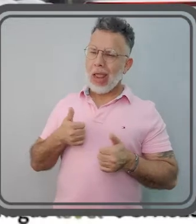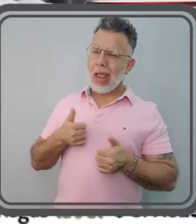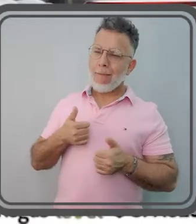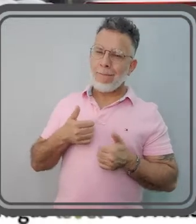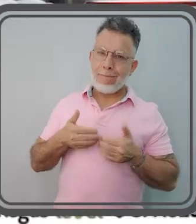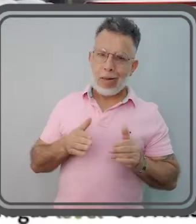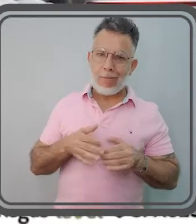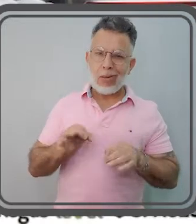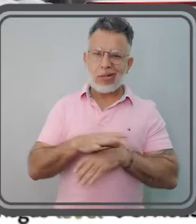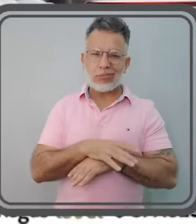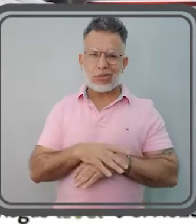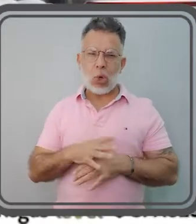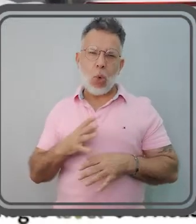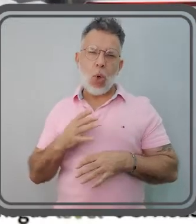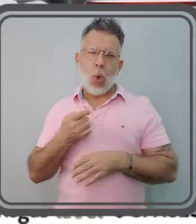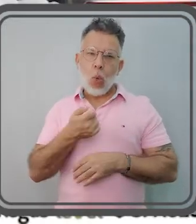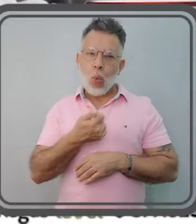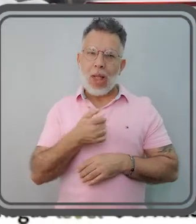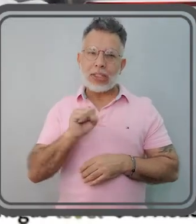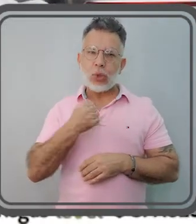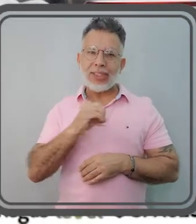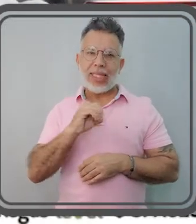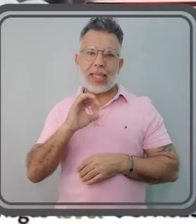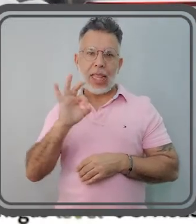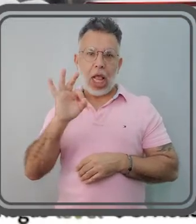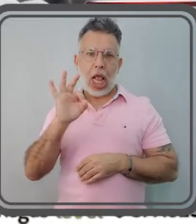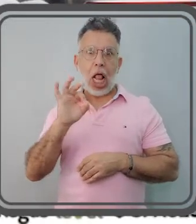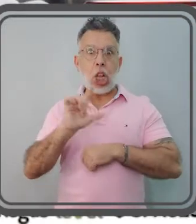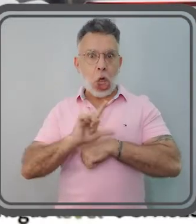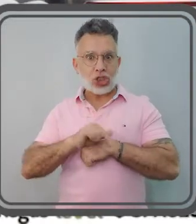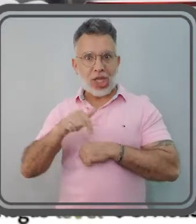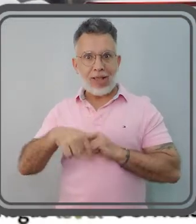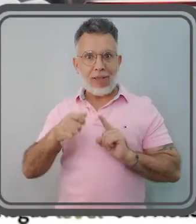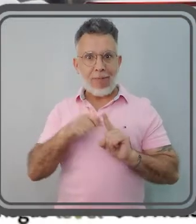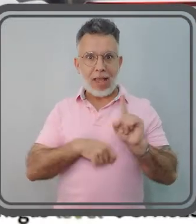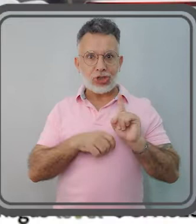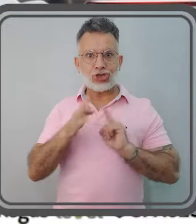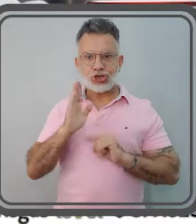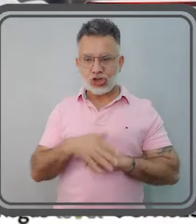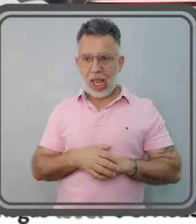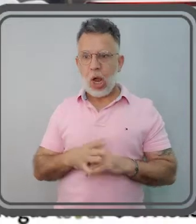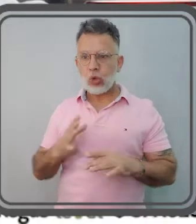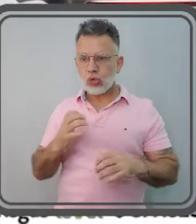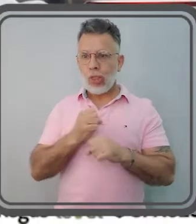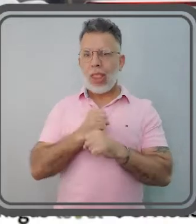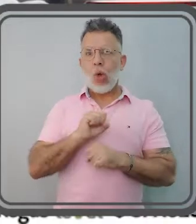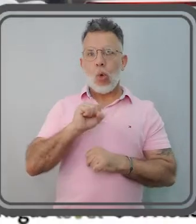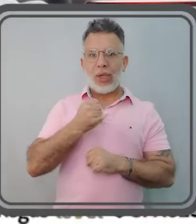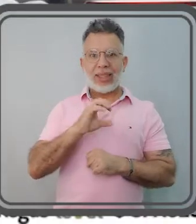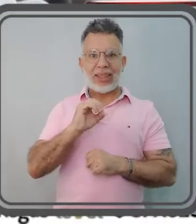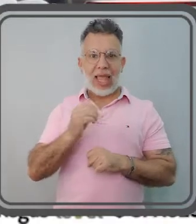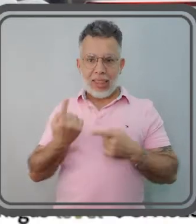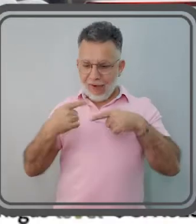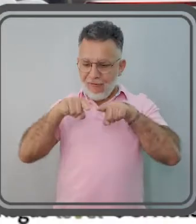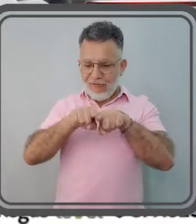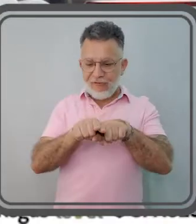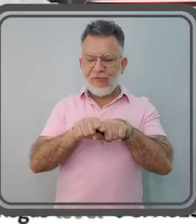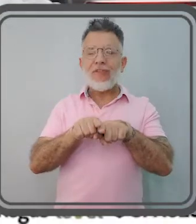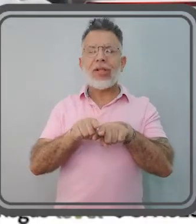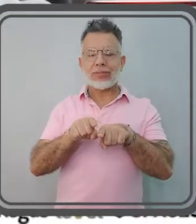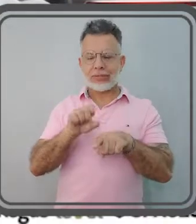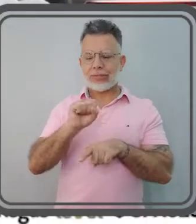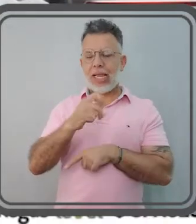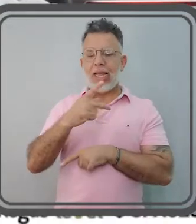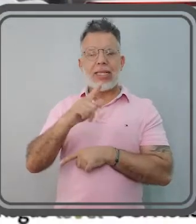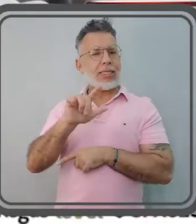mês. Então, a gente está falando de 80 franquias da Splash até o final desse mês. Olha, Lucas, parabéns para você, parabéns para a